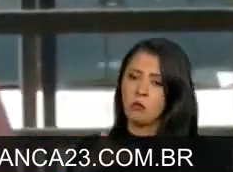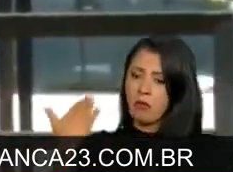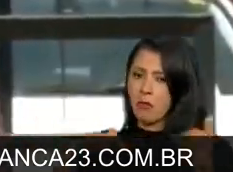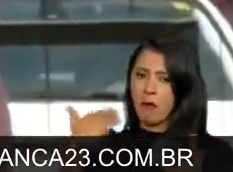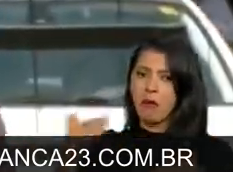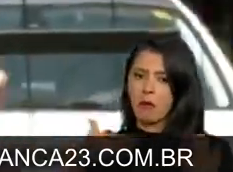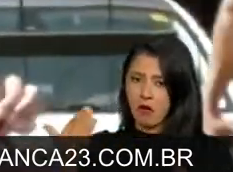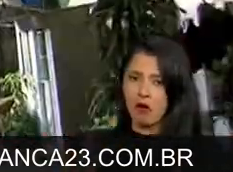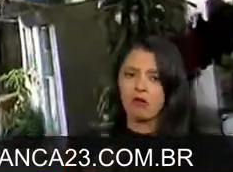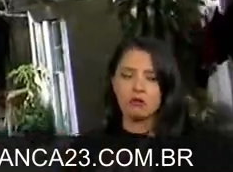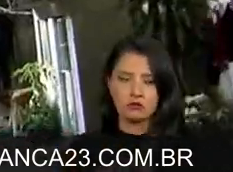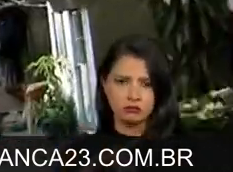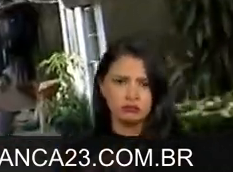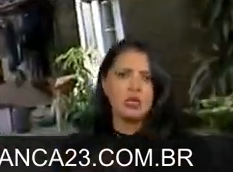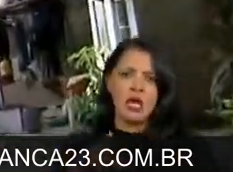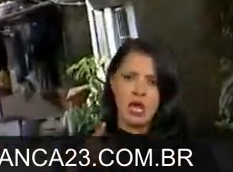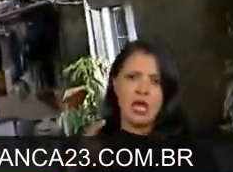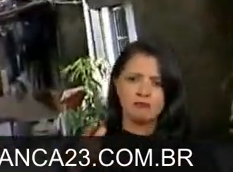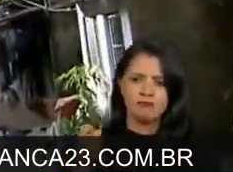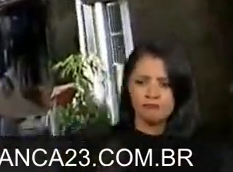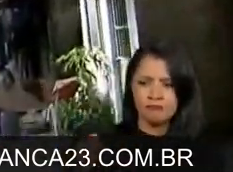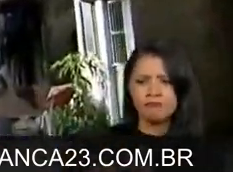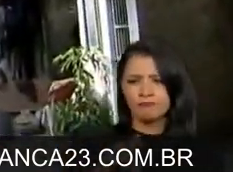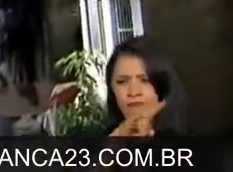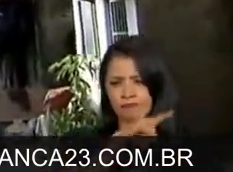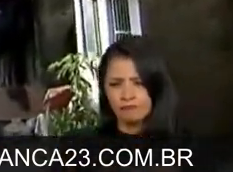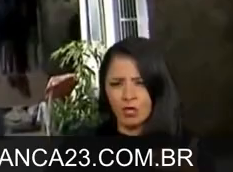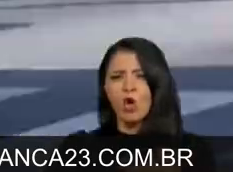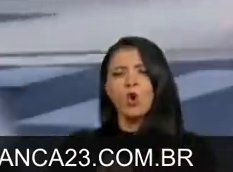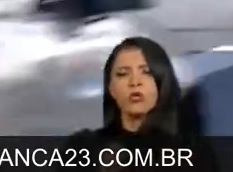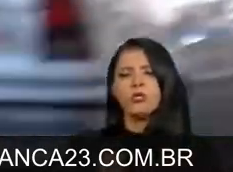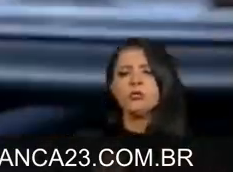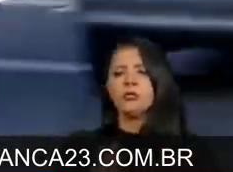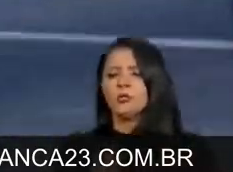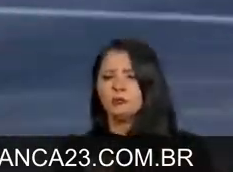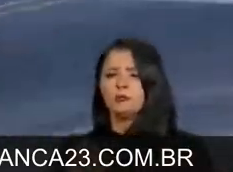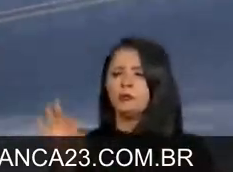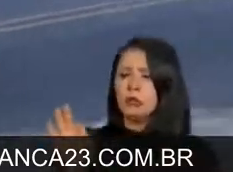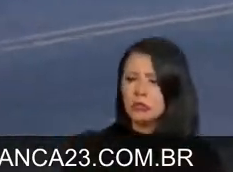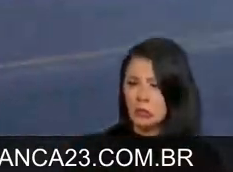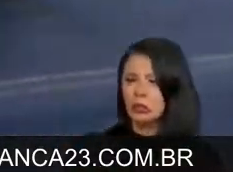de Segurança Pública, mais de 83% das mortes decorrentes de